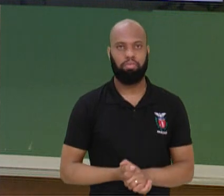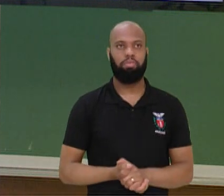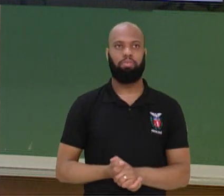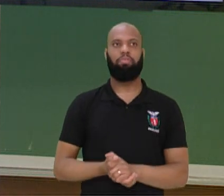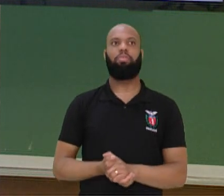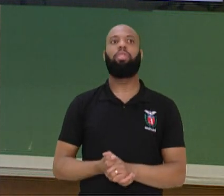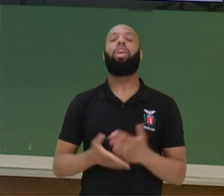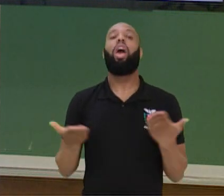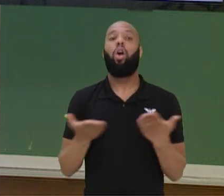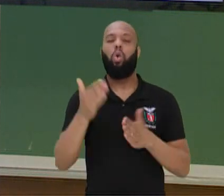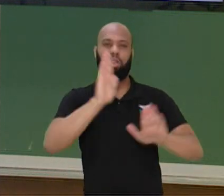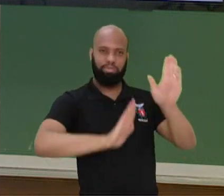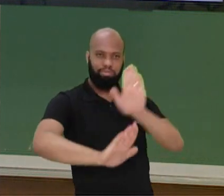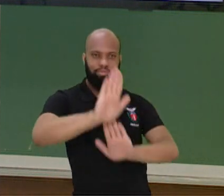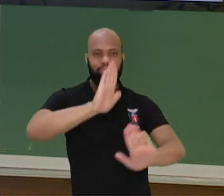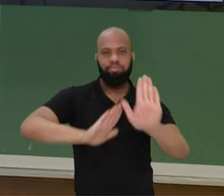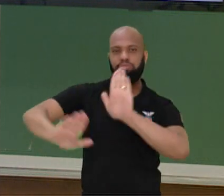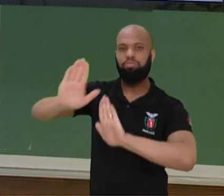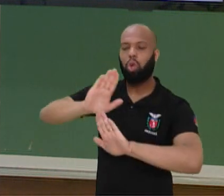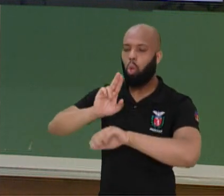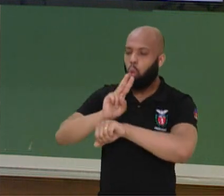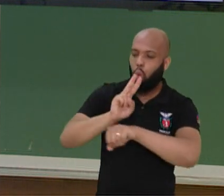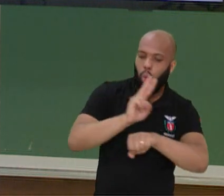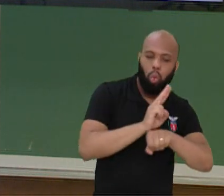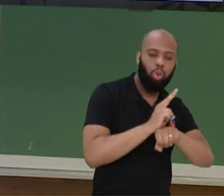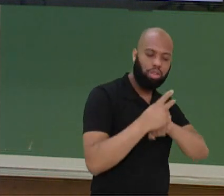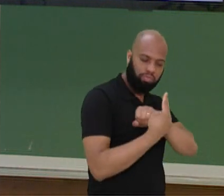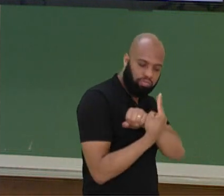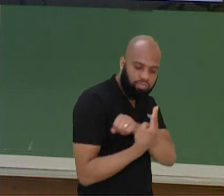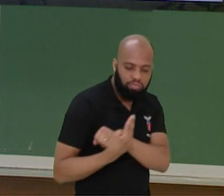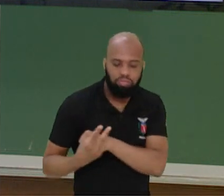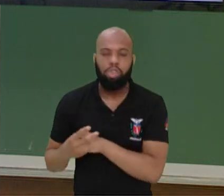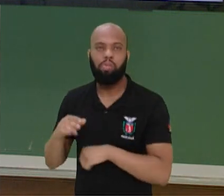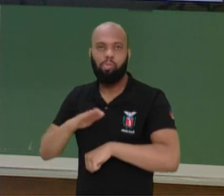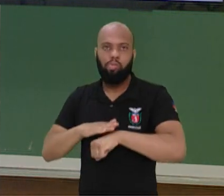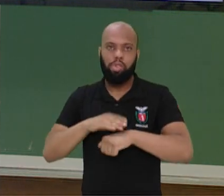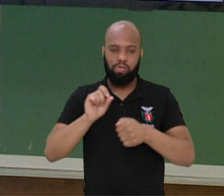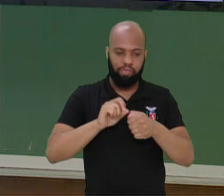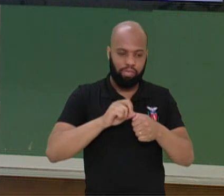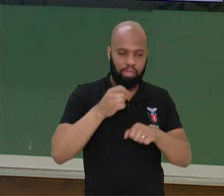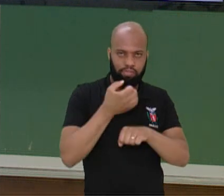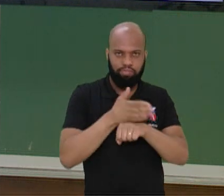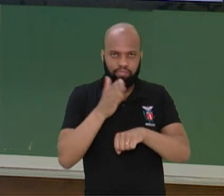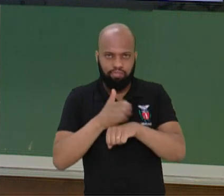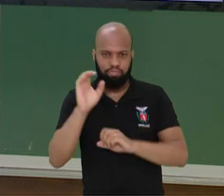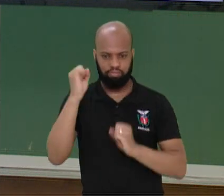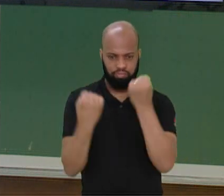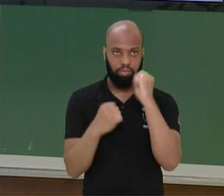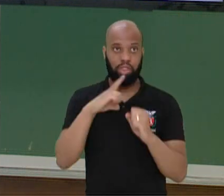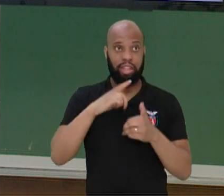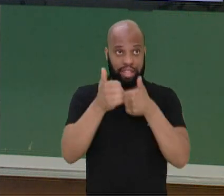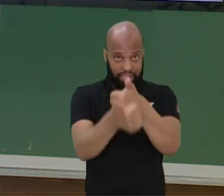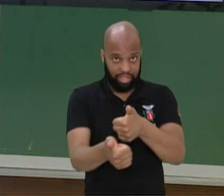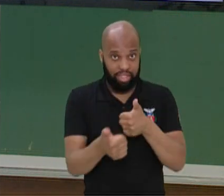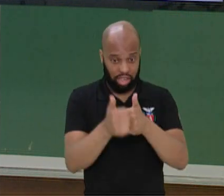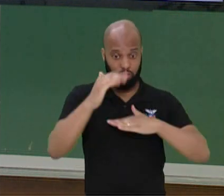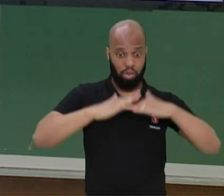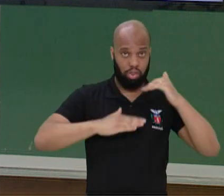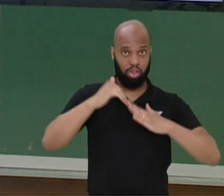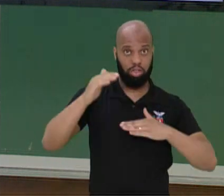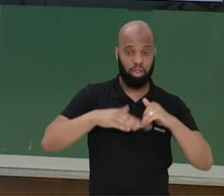Então, precauções. Quais são os cuidados importantes quando eu pratico a musculação? Seguir as orientações do